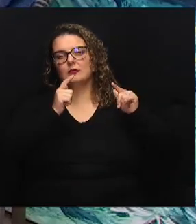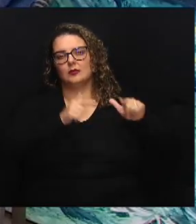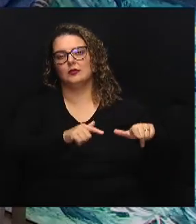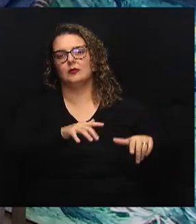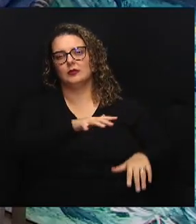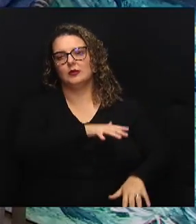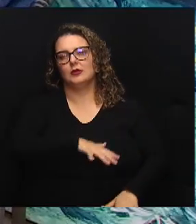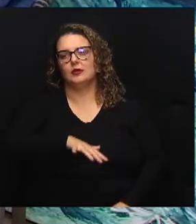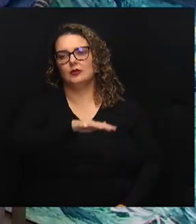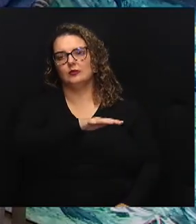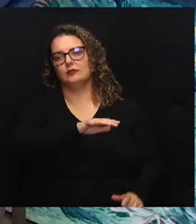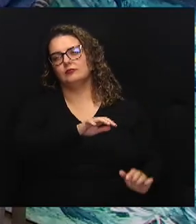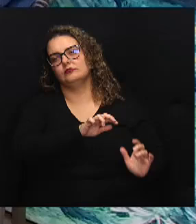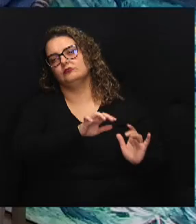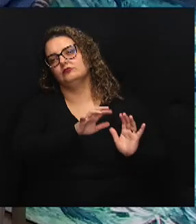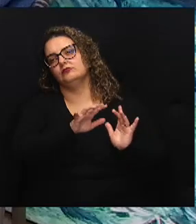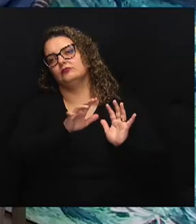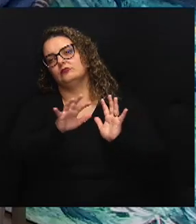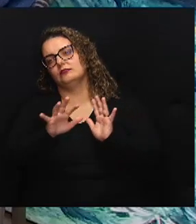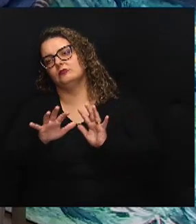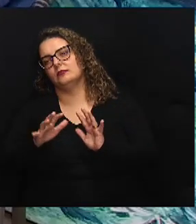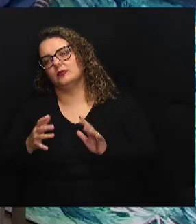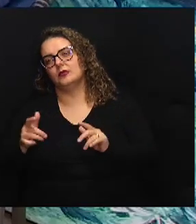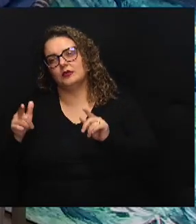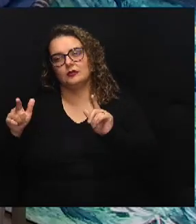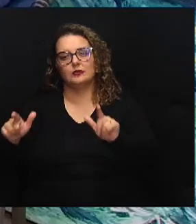espaço vão, num espaço